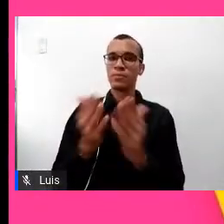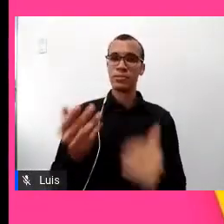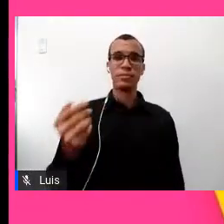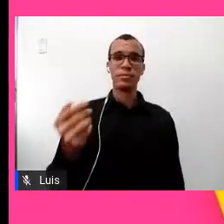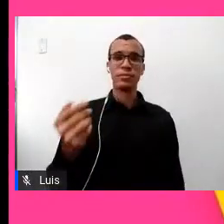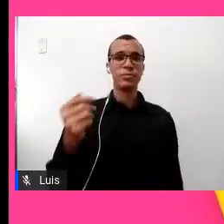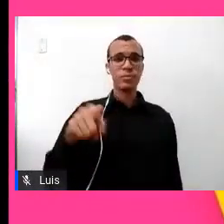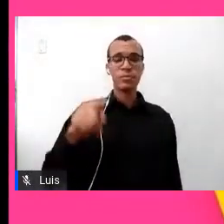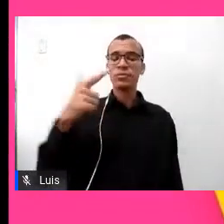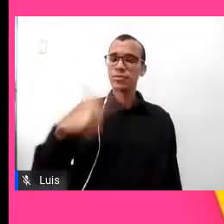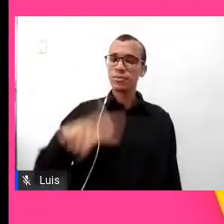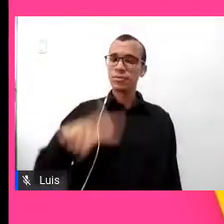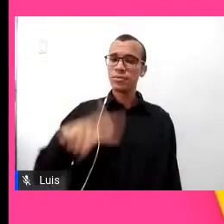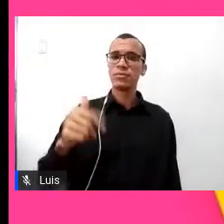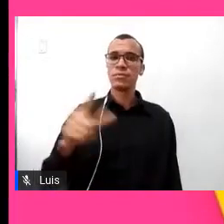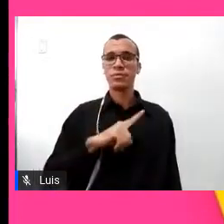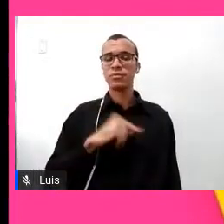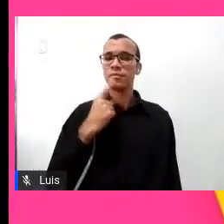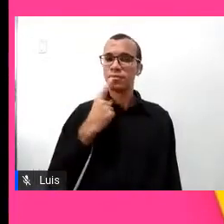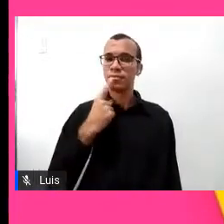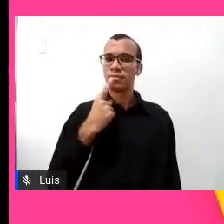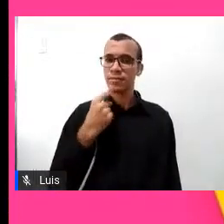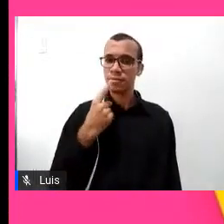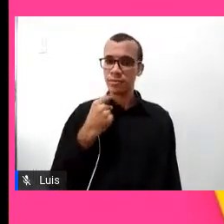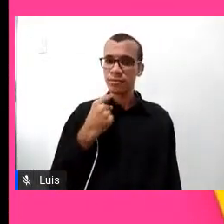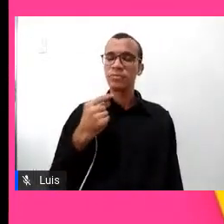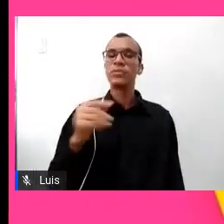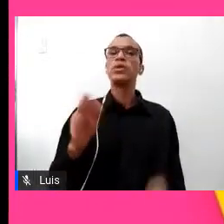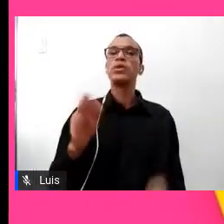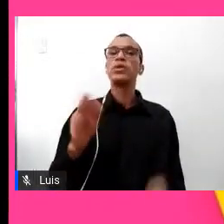eu tenho vermelho, dobro para cima.